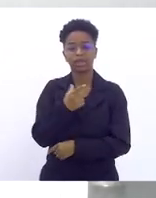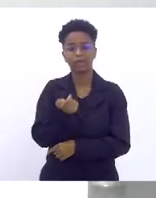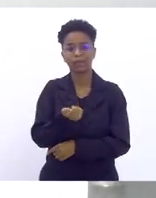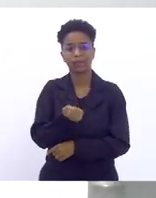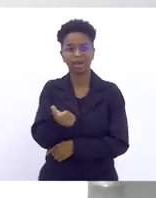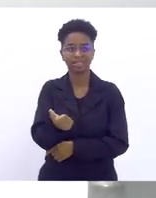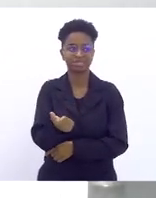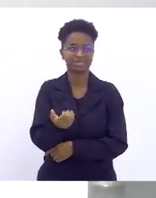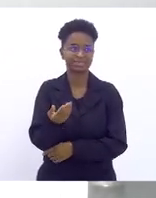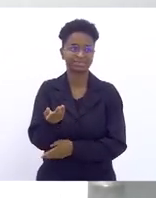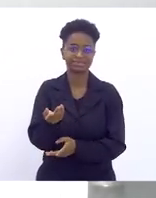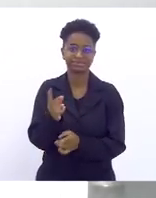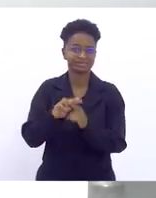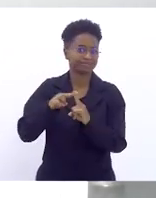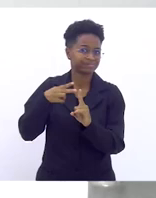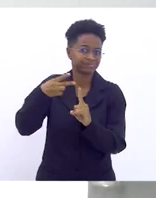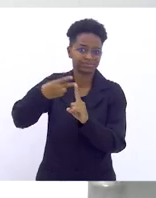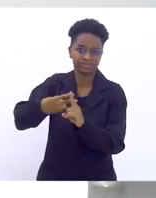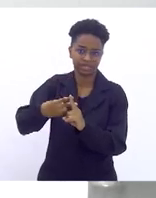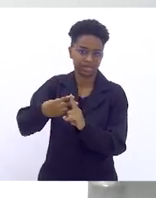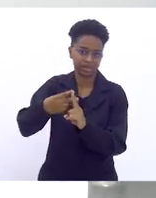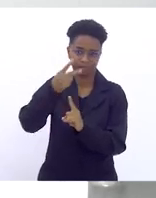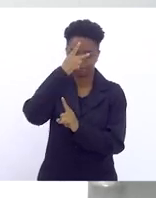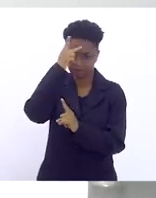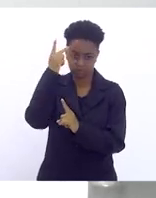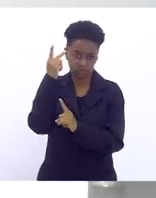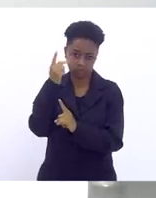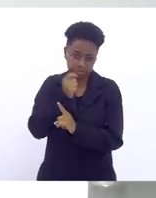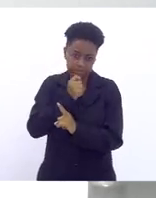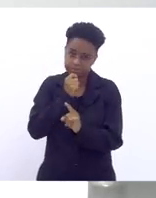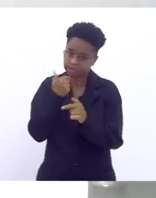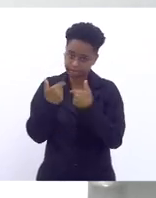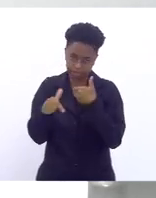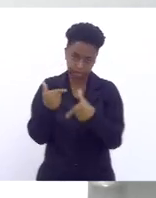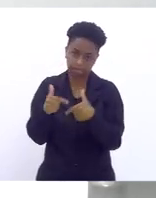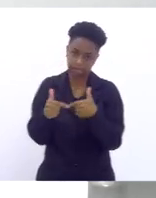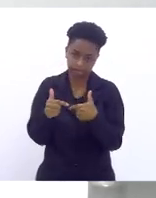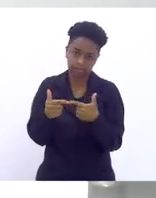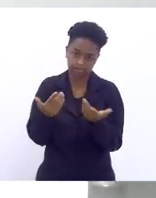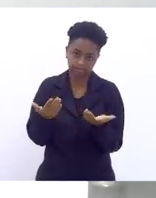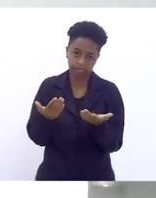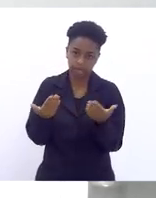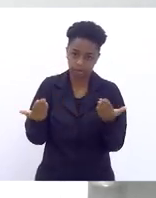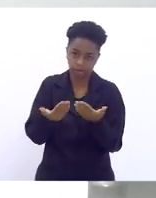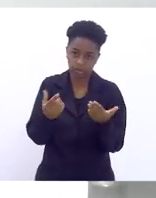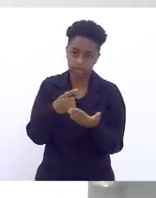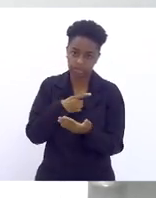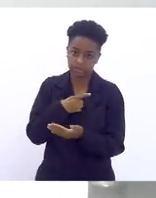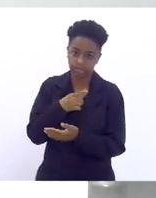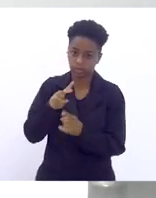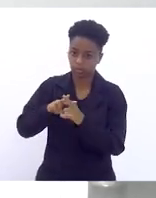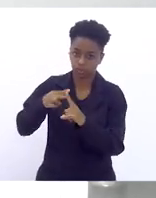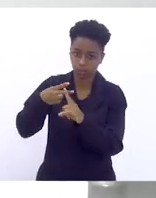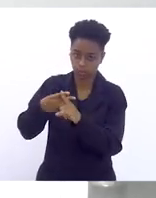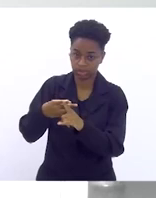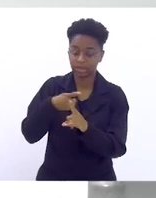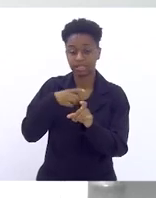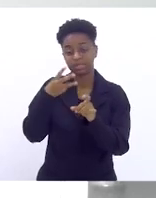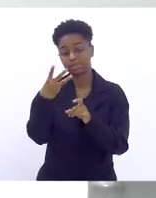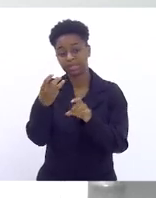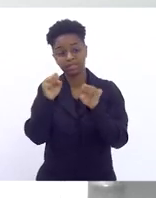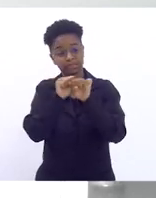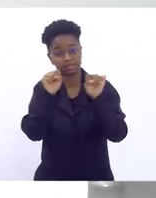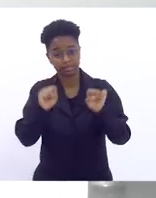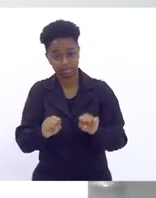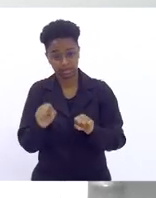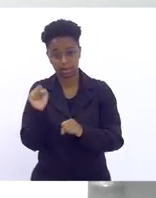já o dobro quase de nativos para ativos né três sistemas de previdência só um